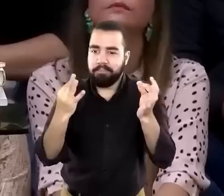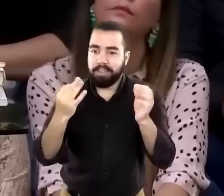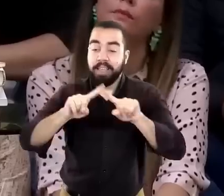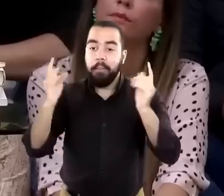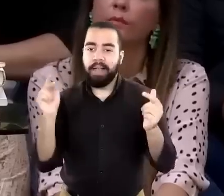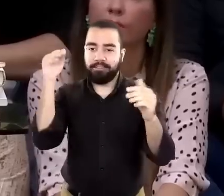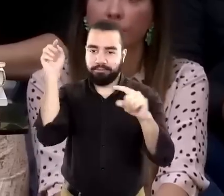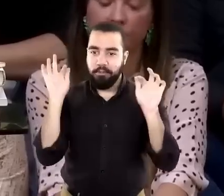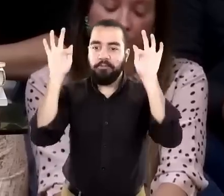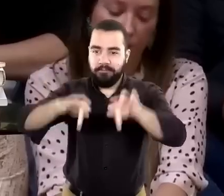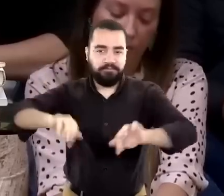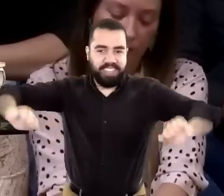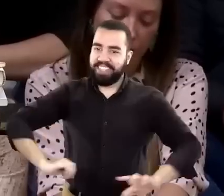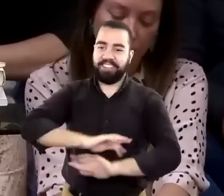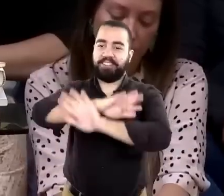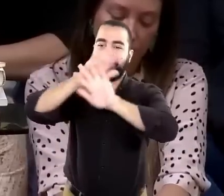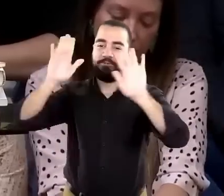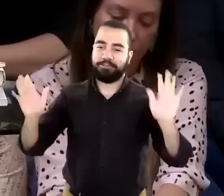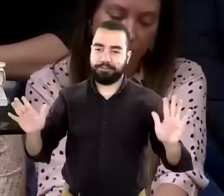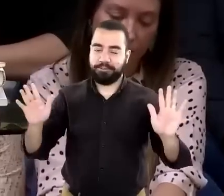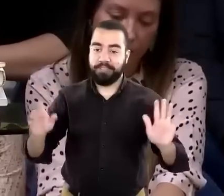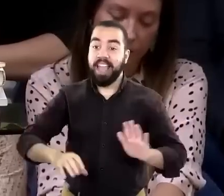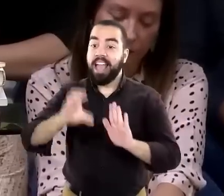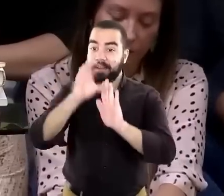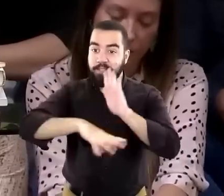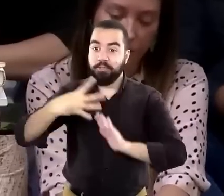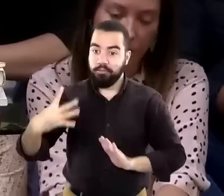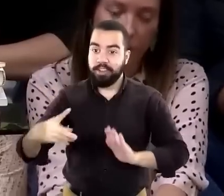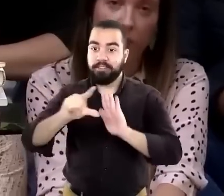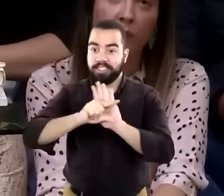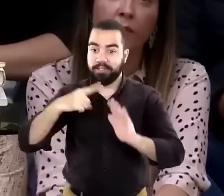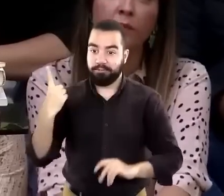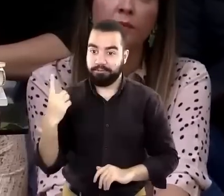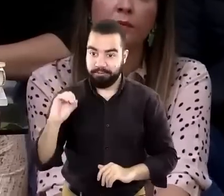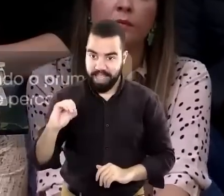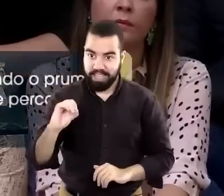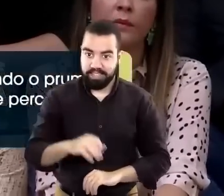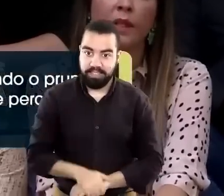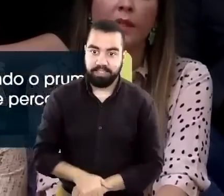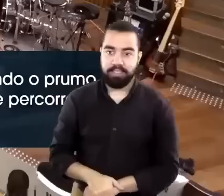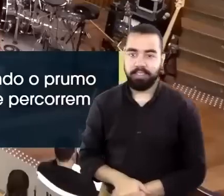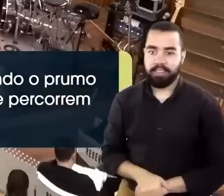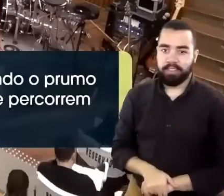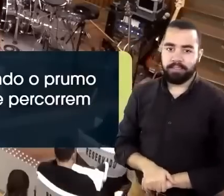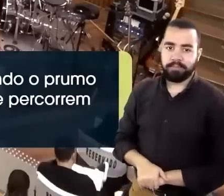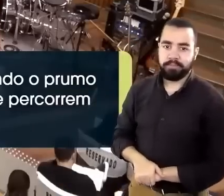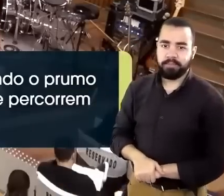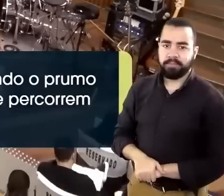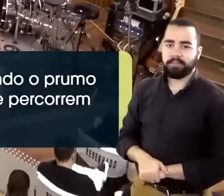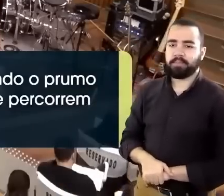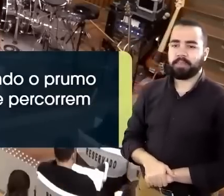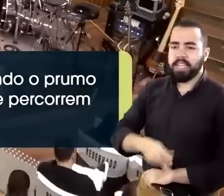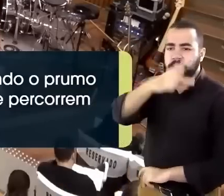Eu peço que você mais uma vez leia comigo agora o versículo 10, por favor, em voz alta. Pois quem despreza